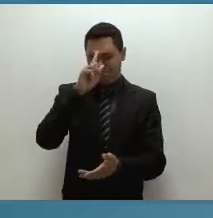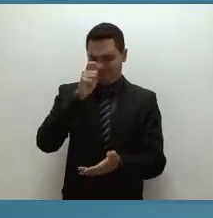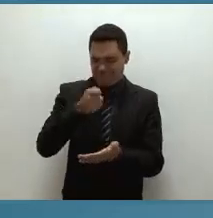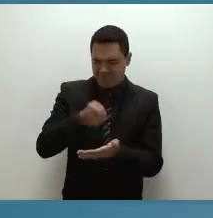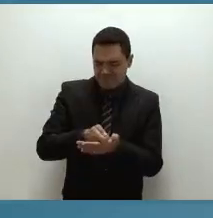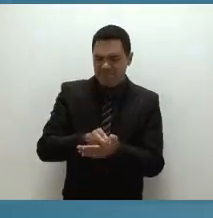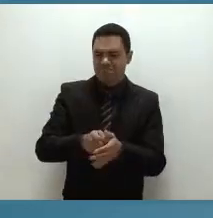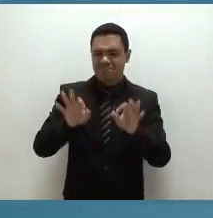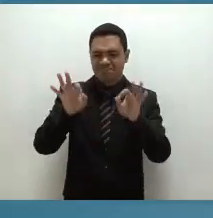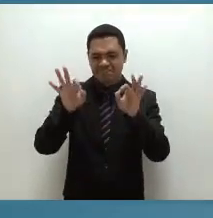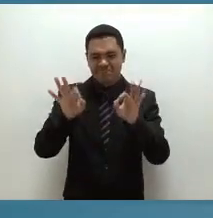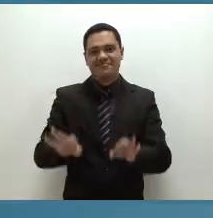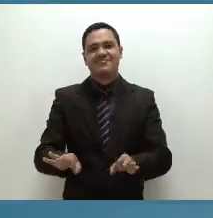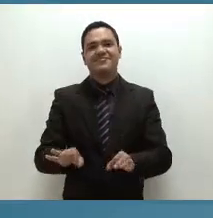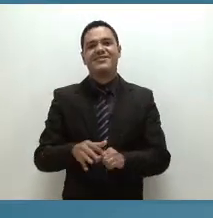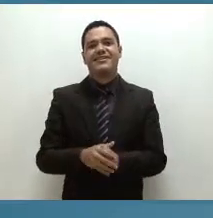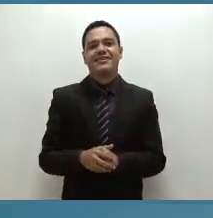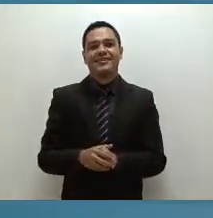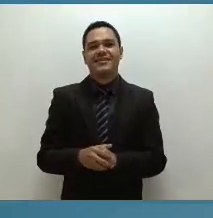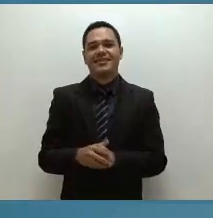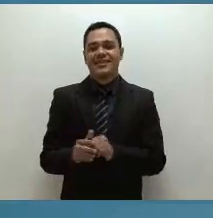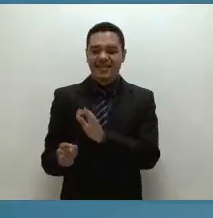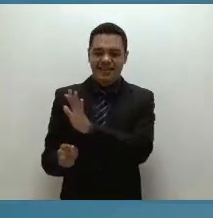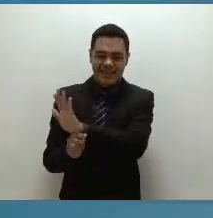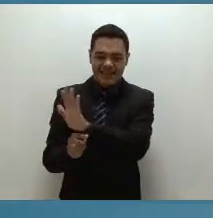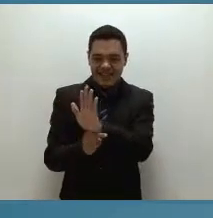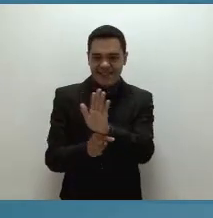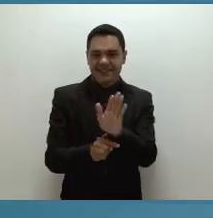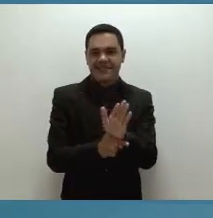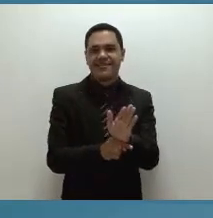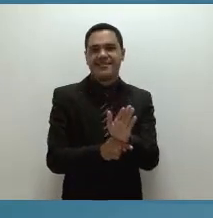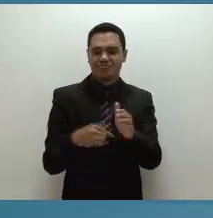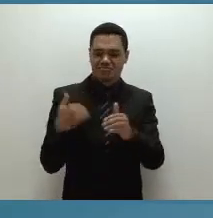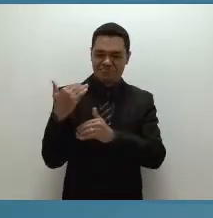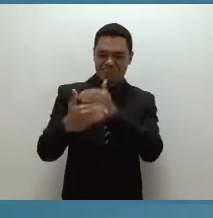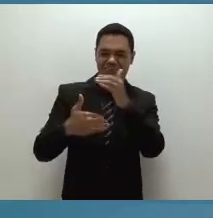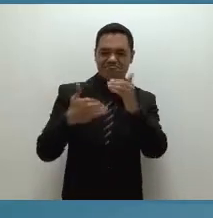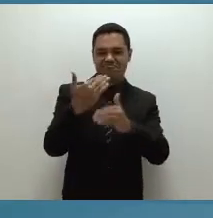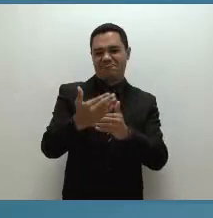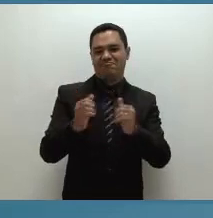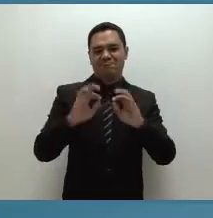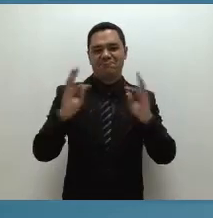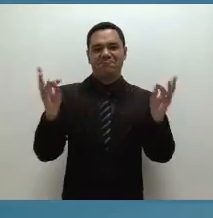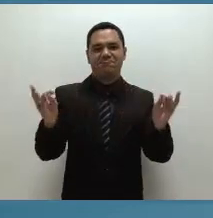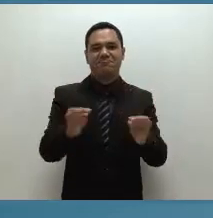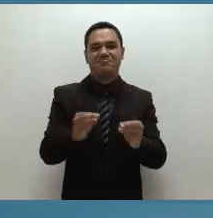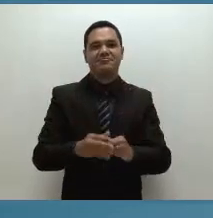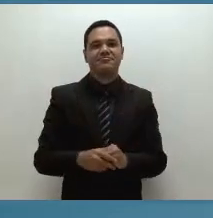que forem necessárias para a melhor melhoria de todos e todas.